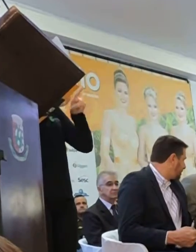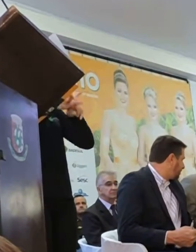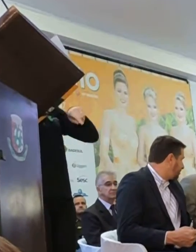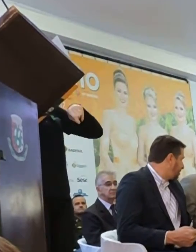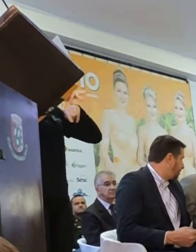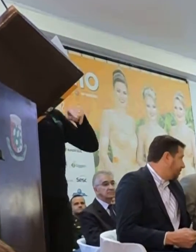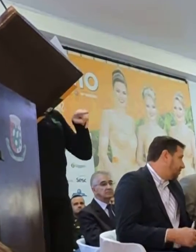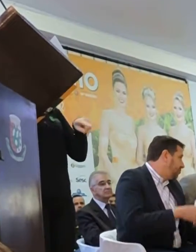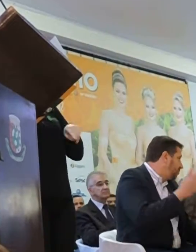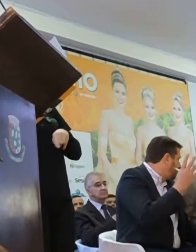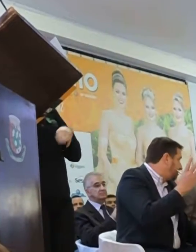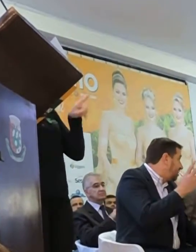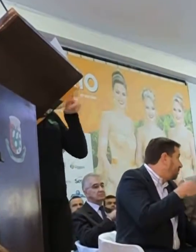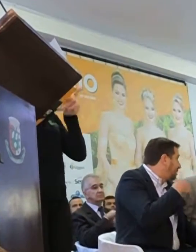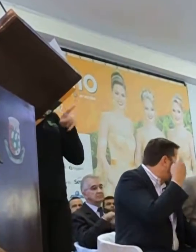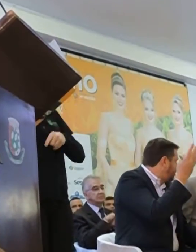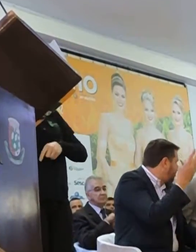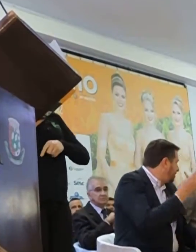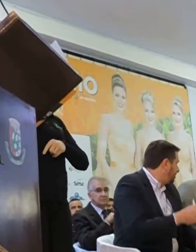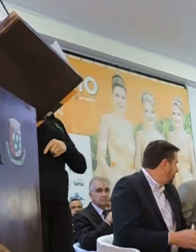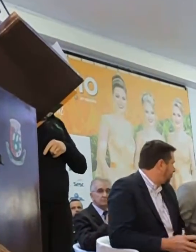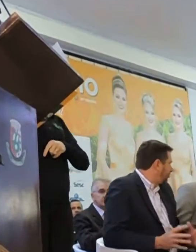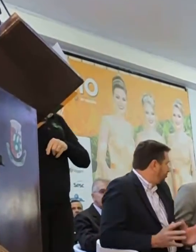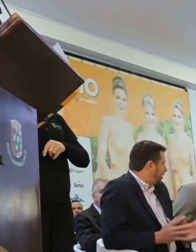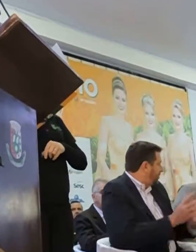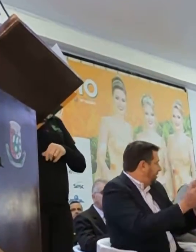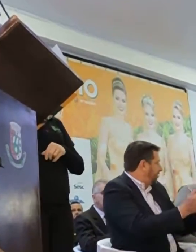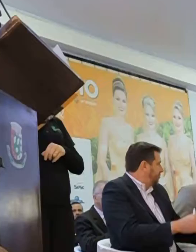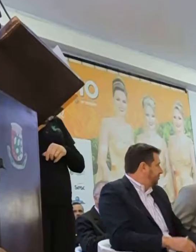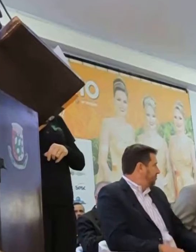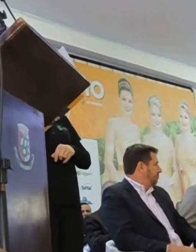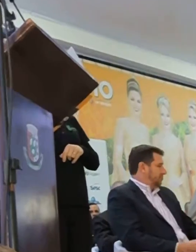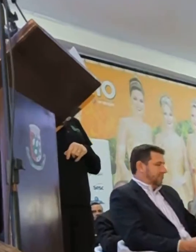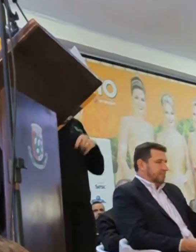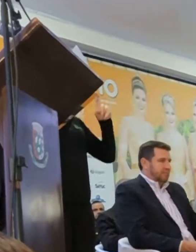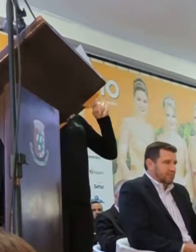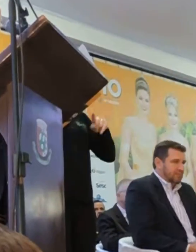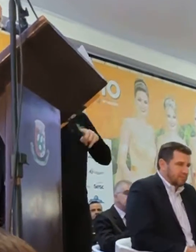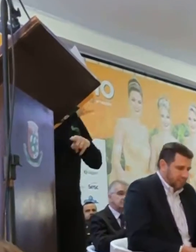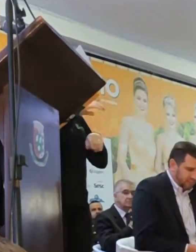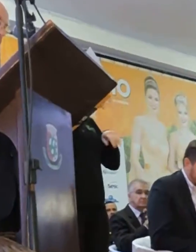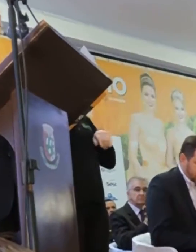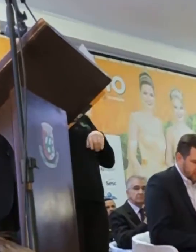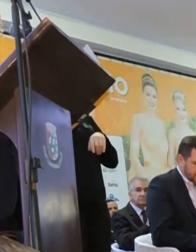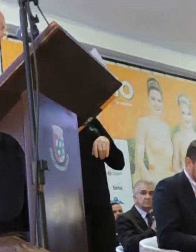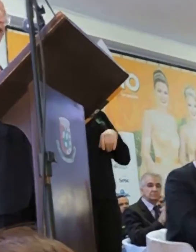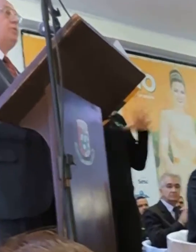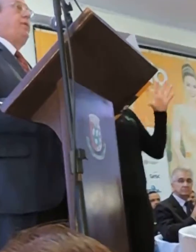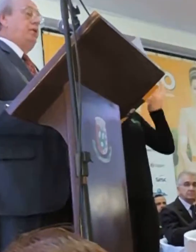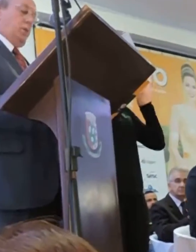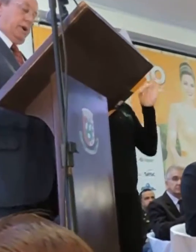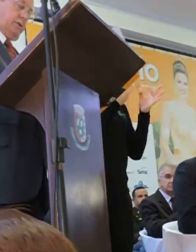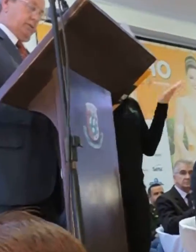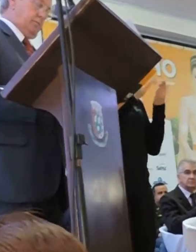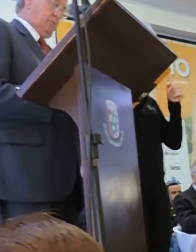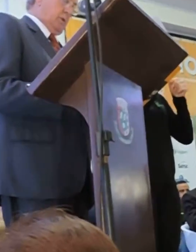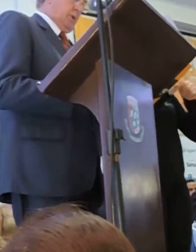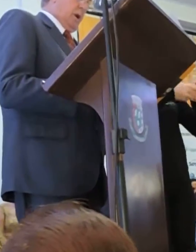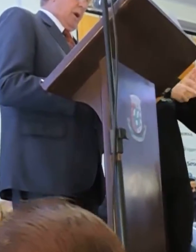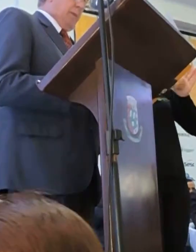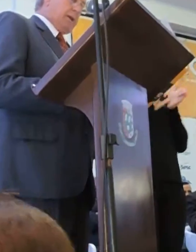Sabemos também que não se resolve a crise com apenas uma atacada. Se fosse assim, já teriam feito